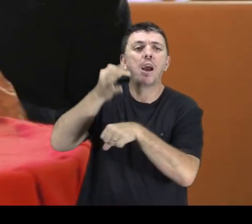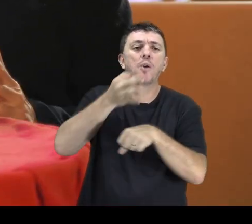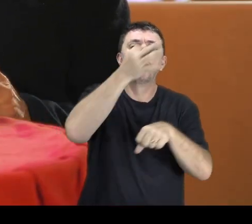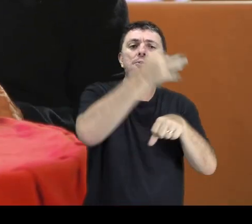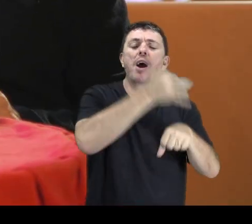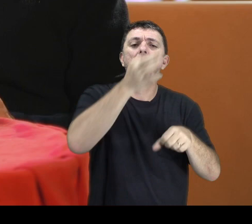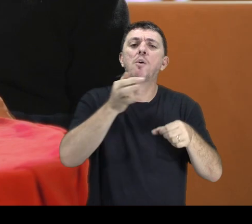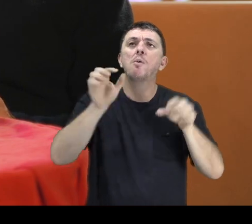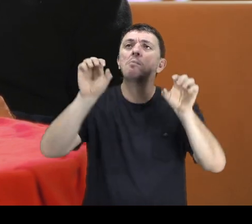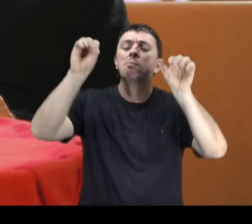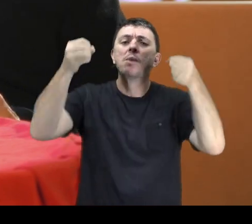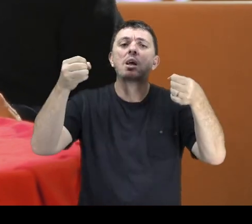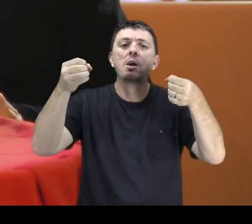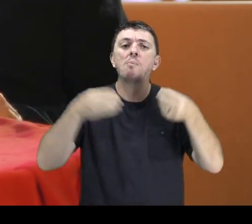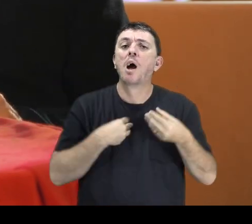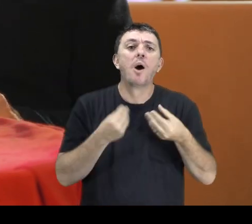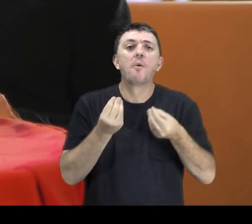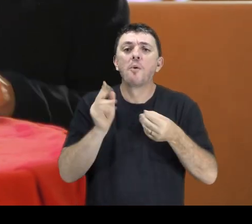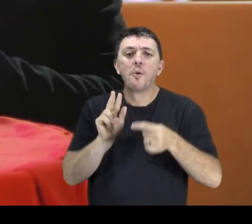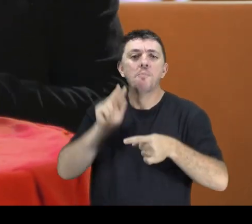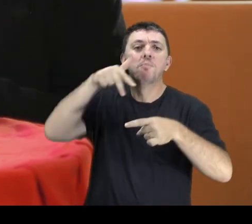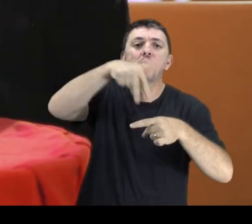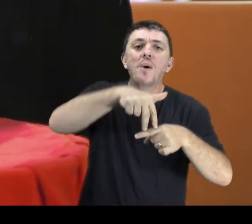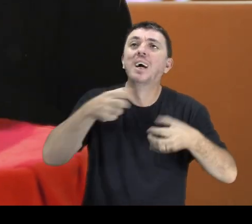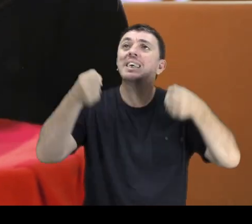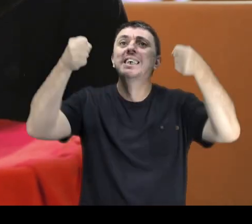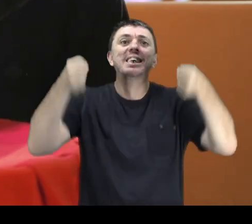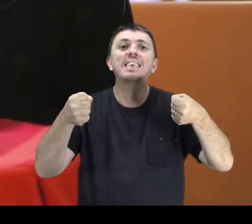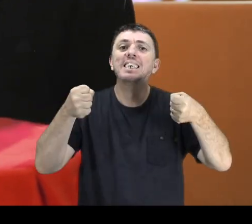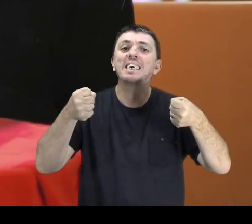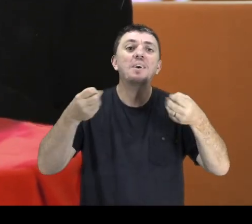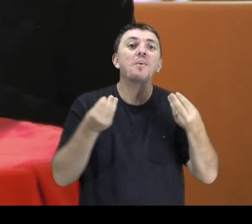falei, como que eu penduro, Zé? Ó, toma aqui. Os cabos de aço.